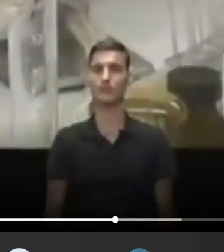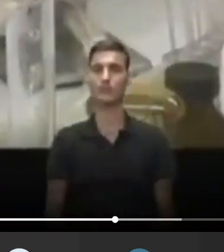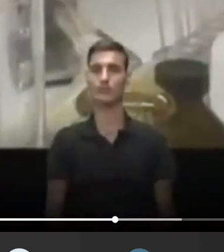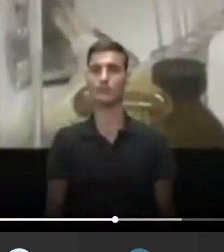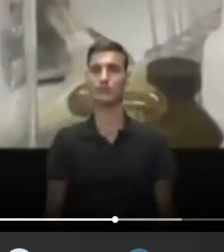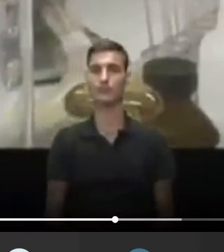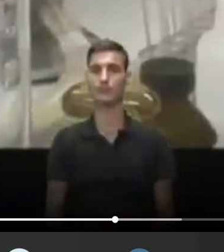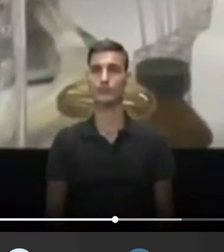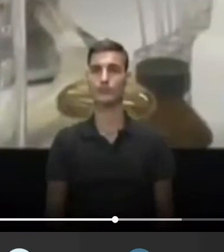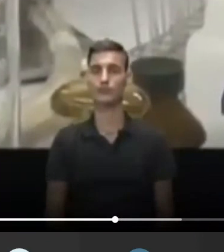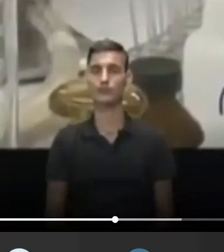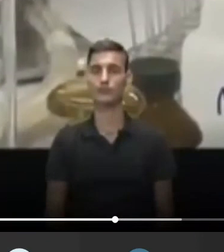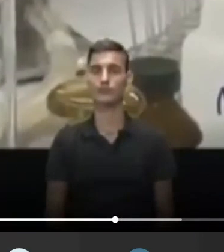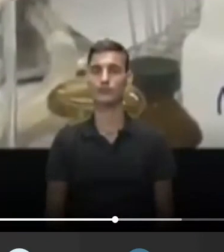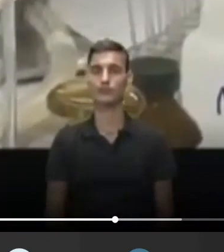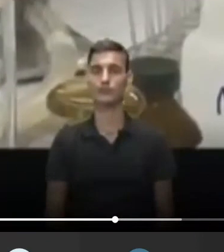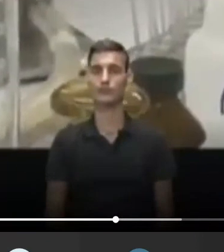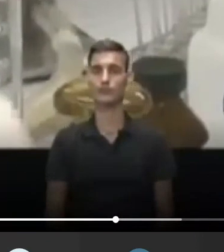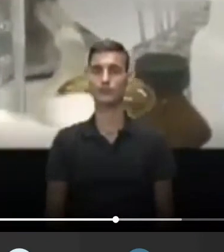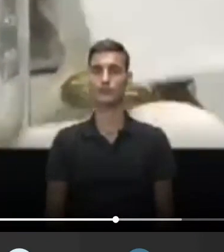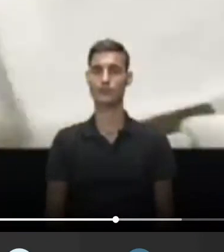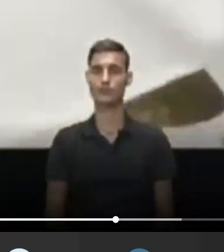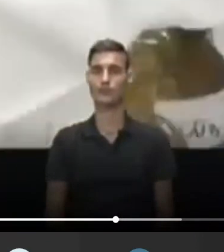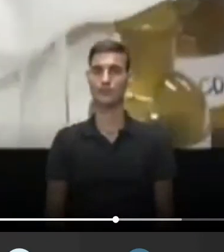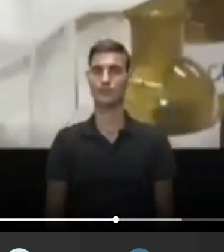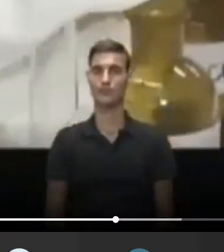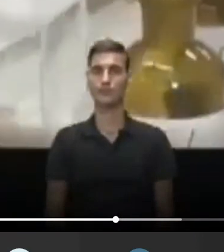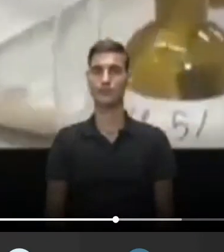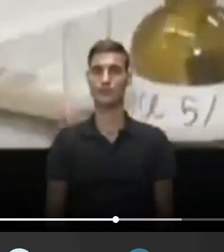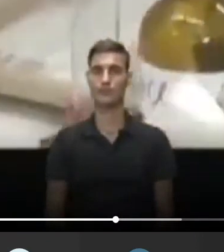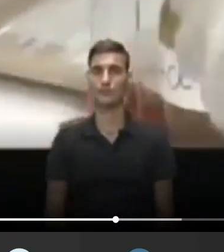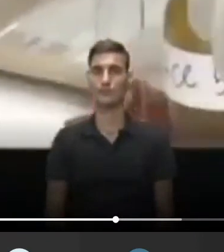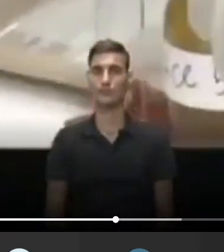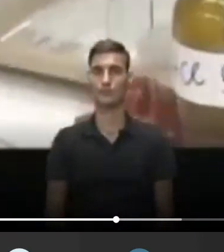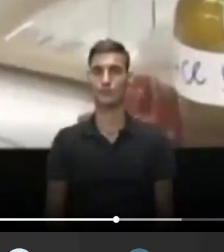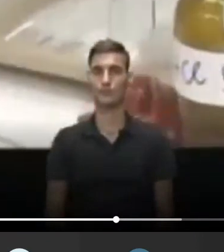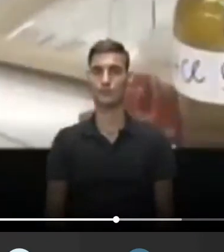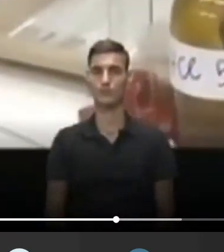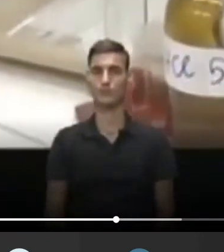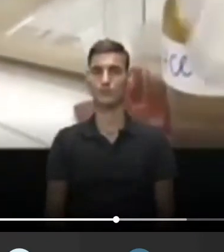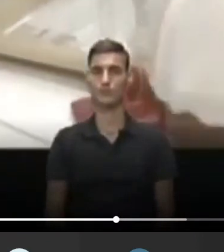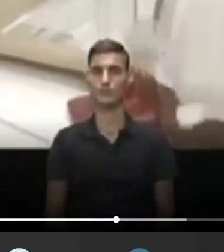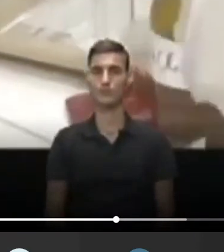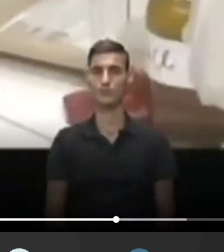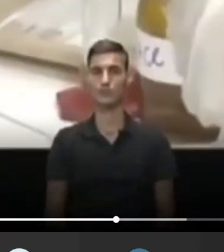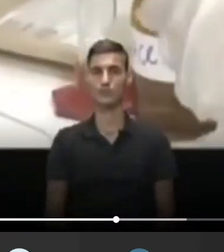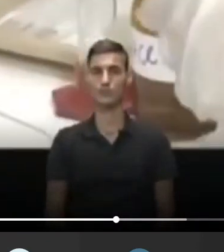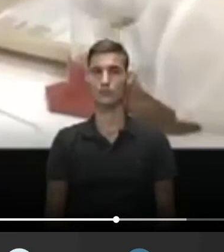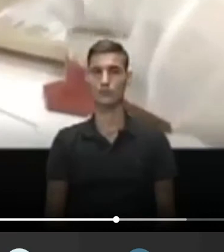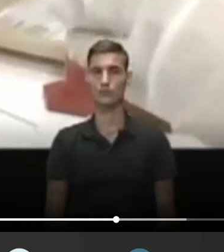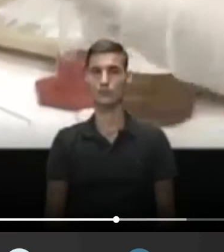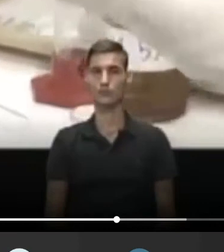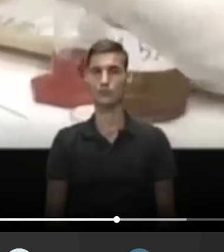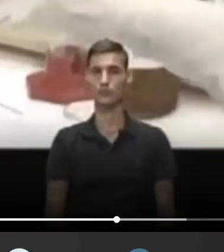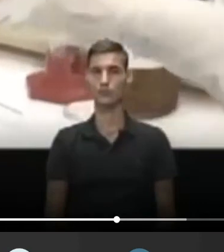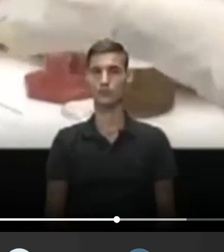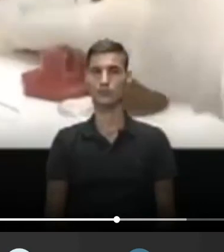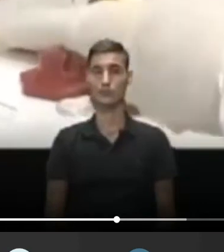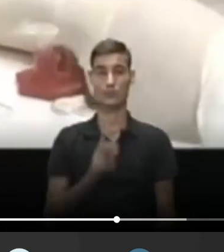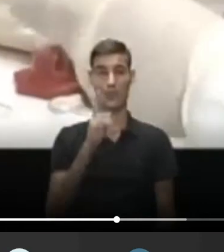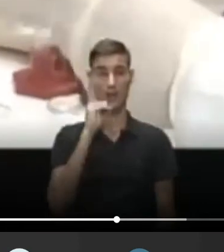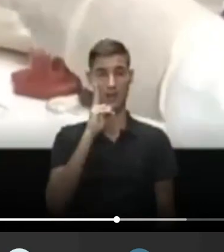E fazer novamente aquele mesmo processo para obter as 3 amostras. Para minha segunda amostra, eu vou